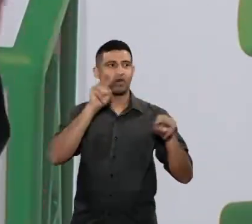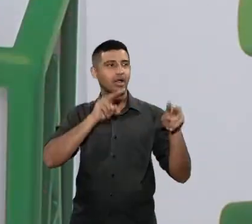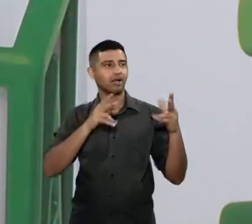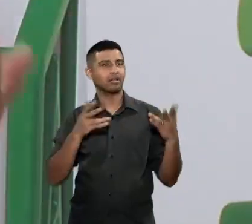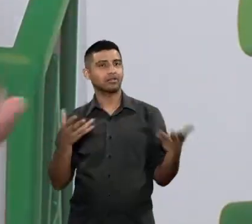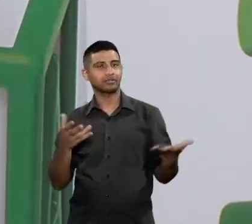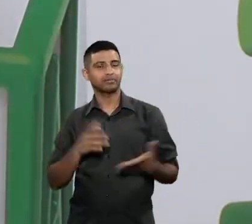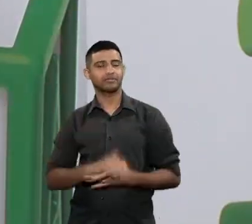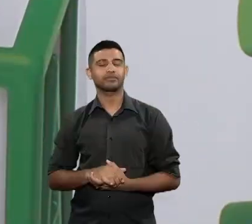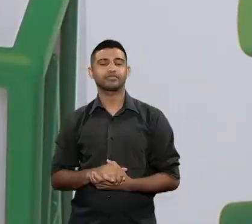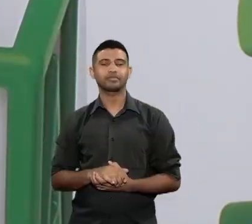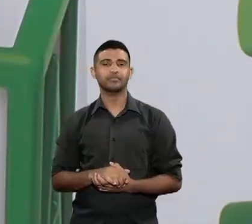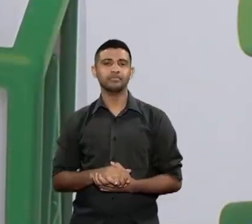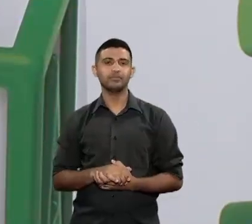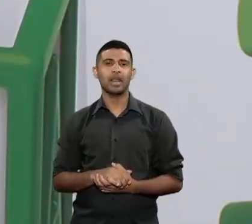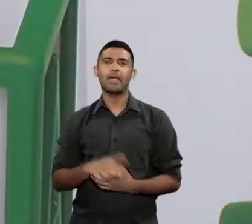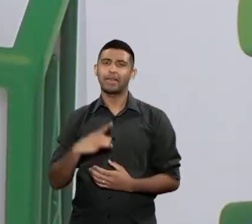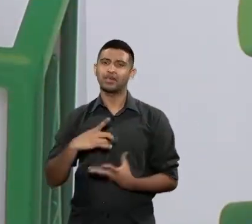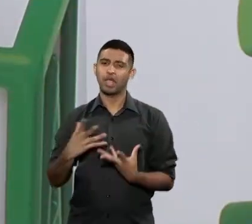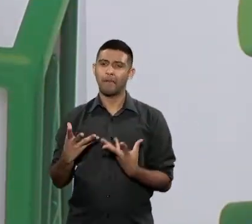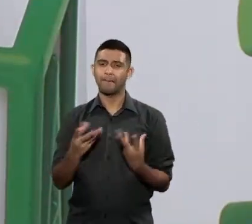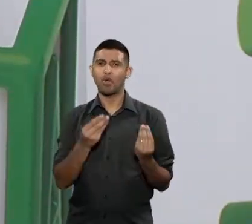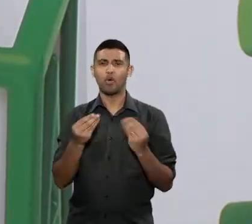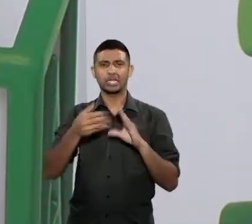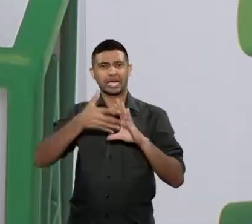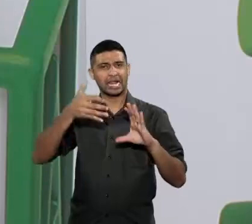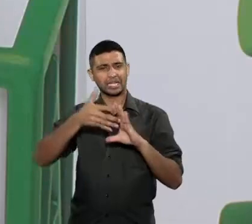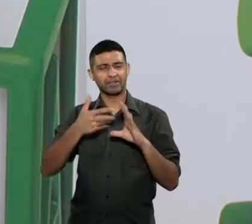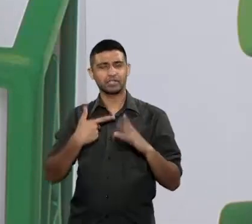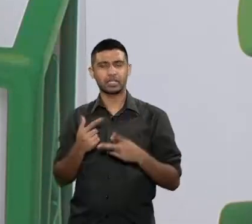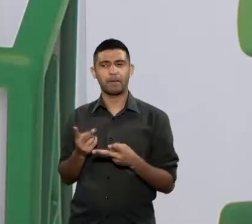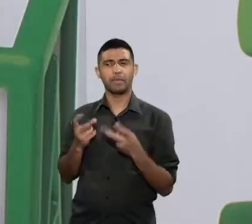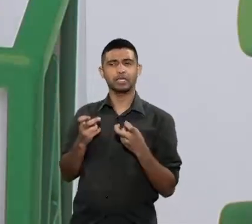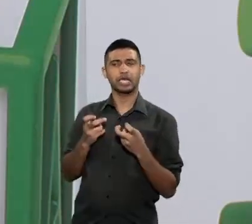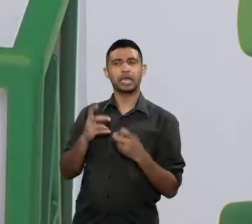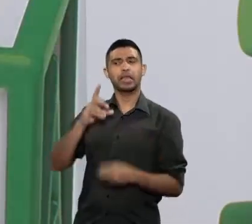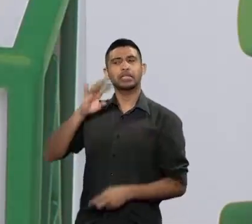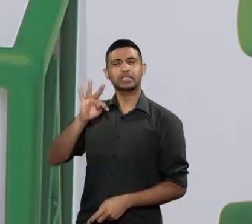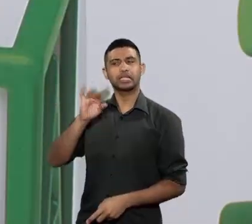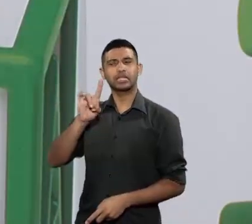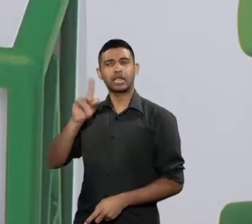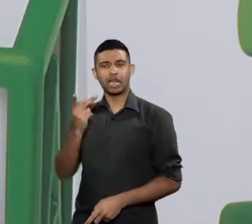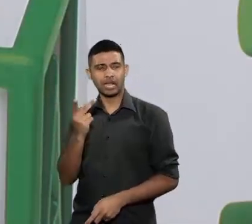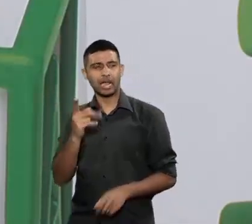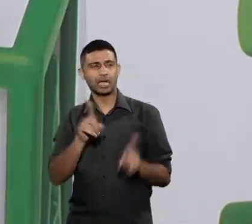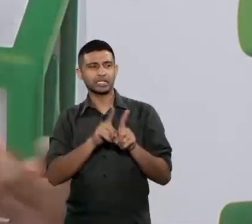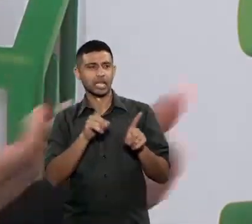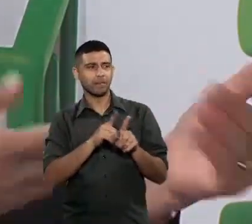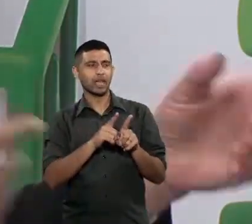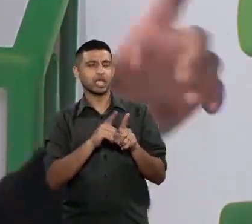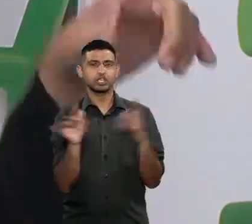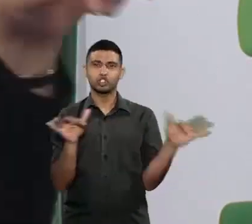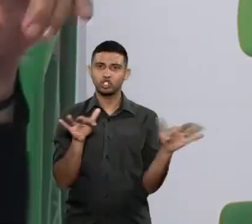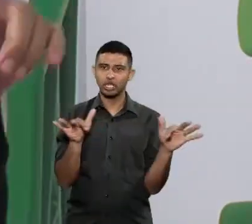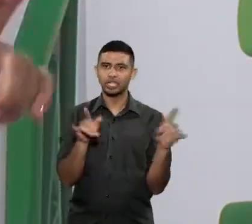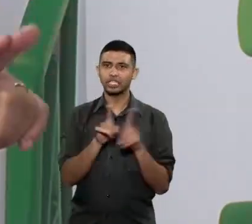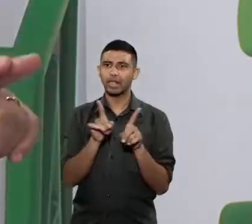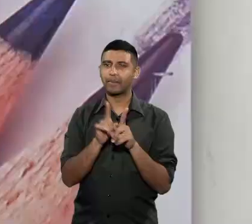Mas muitas características que você encontra, que você percebe no TDAH e na dislexia, você encontra